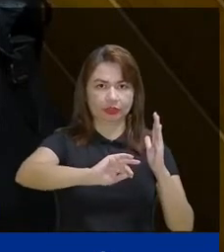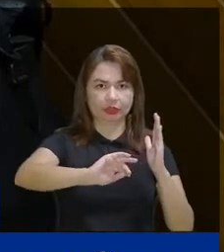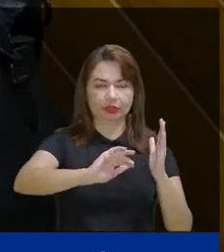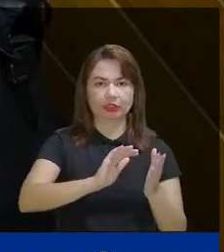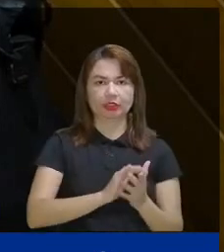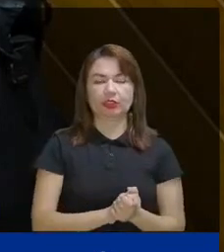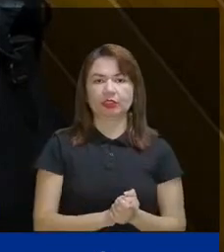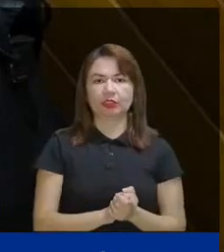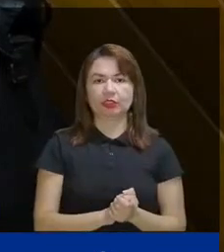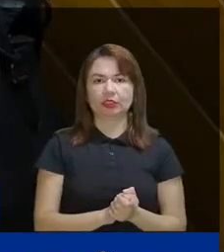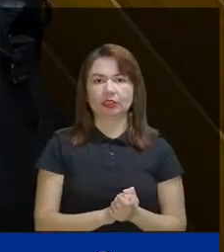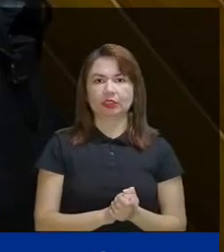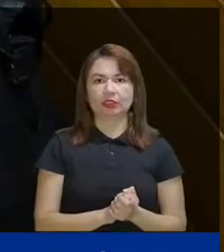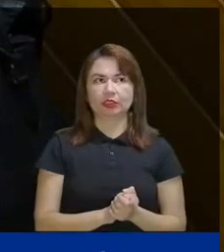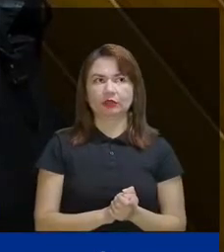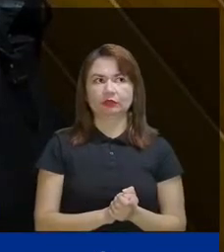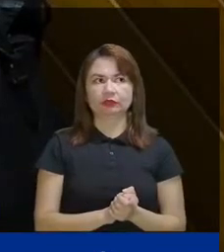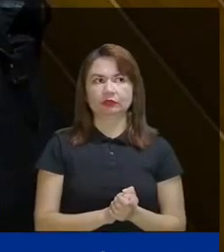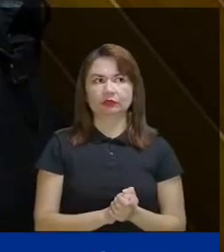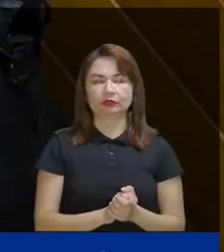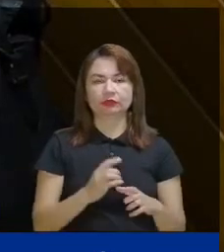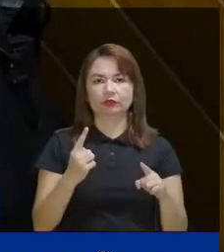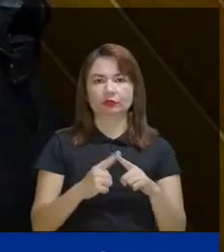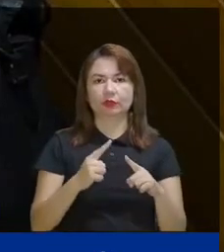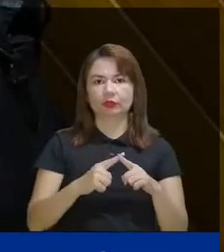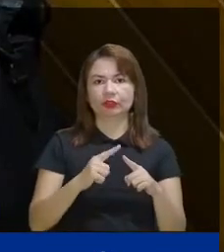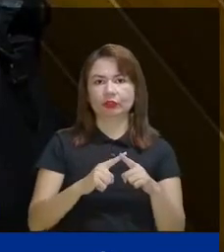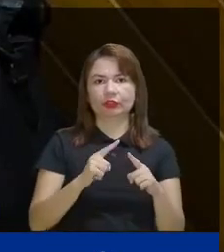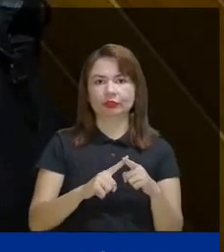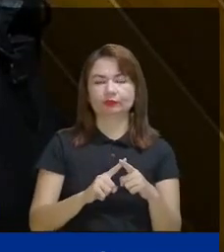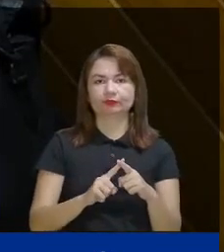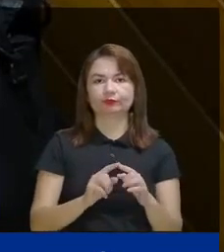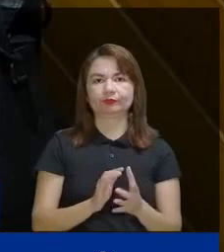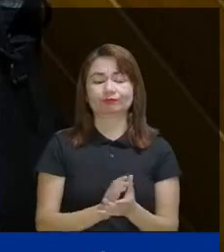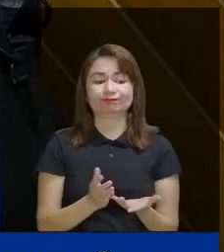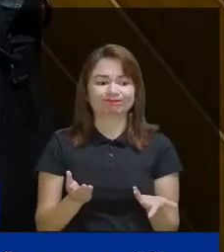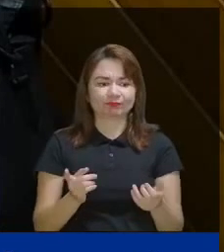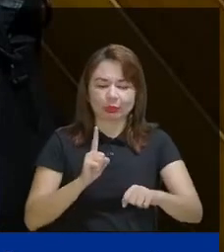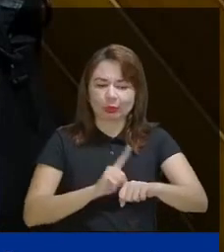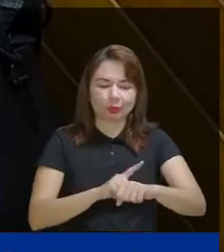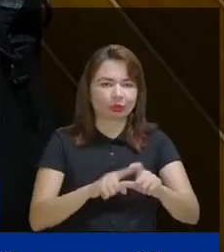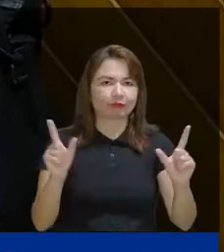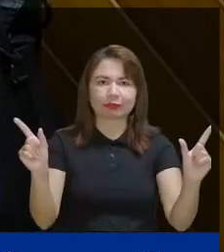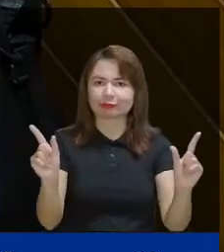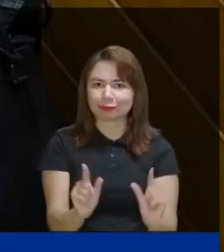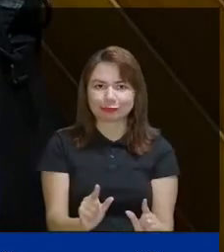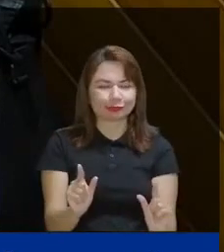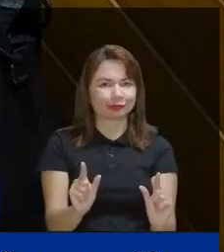representações, os processos me foram redistribuídos há pouco tempo e